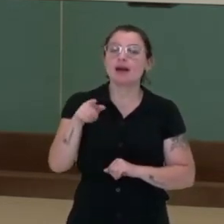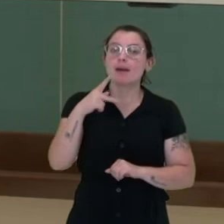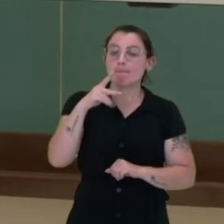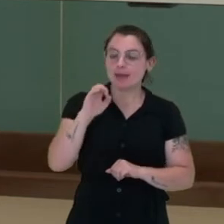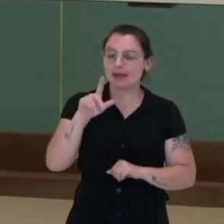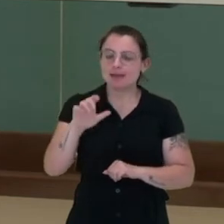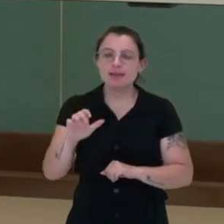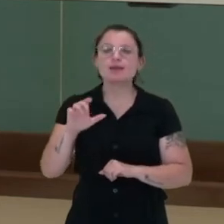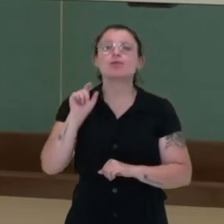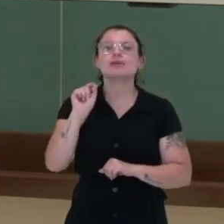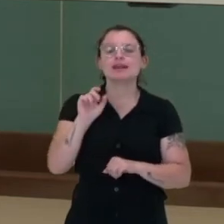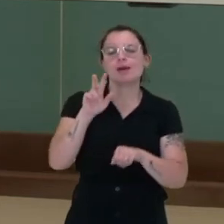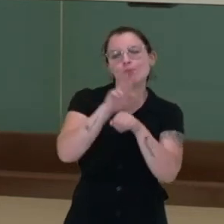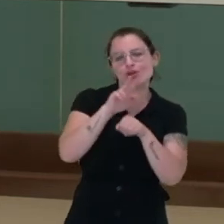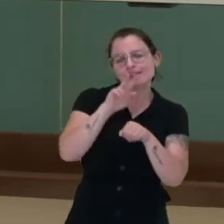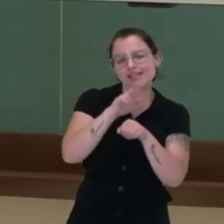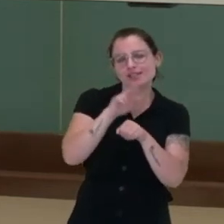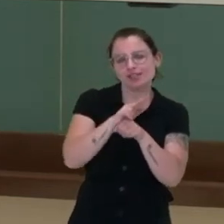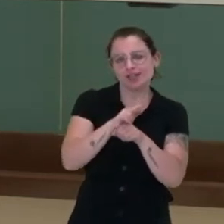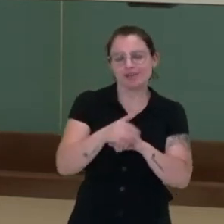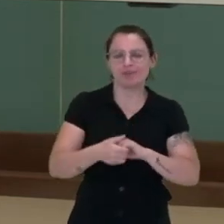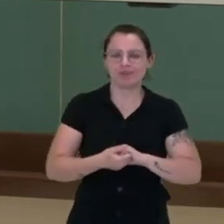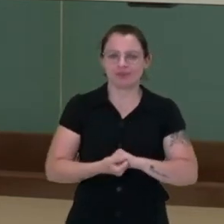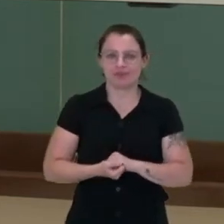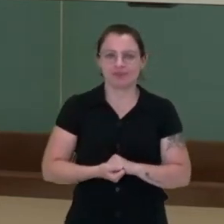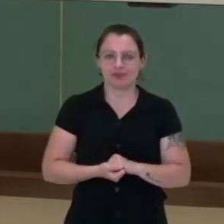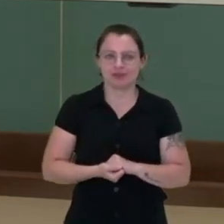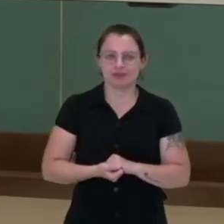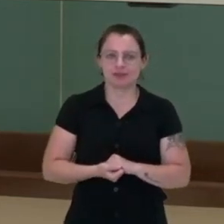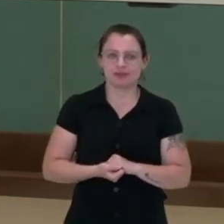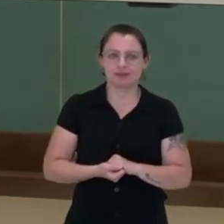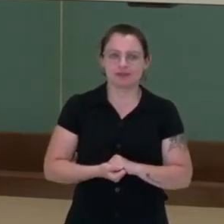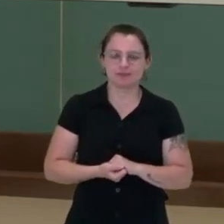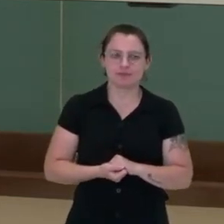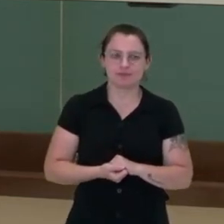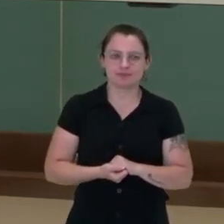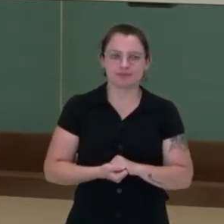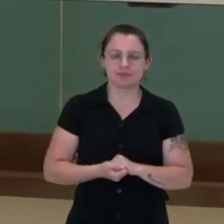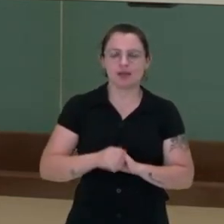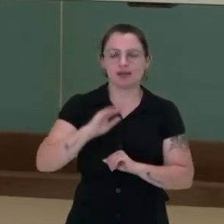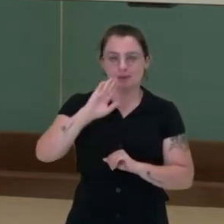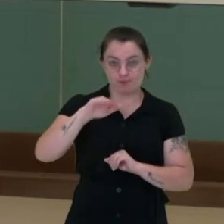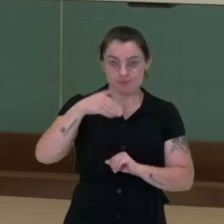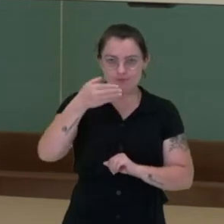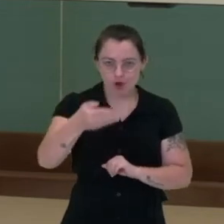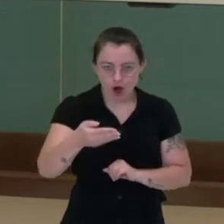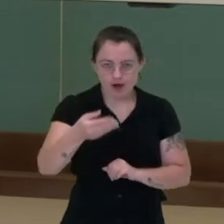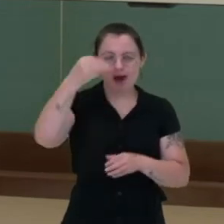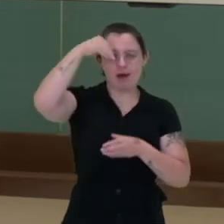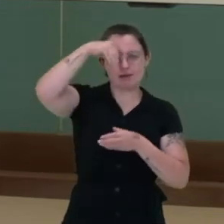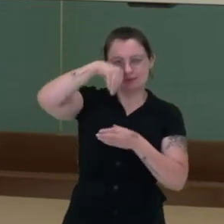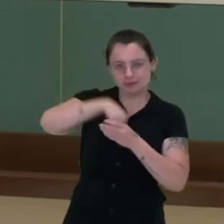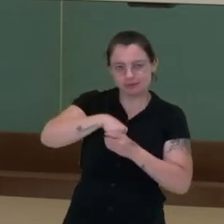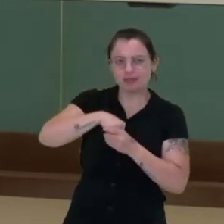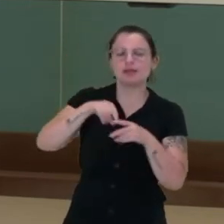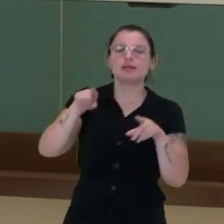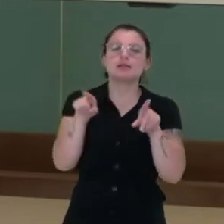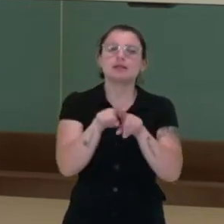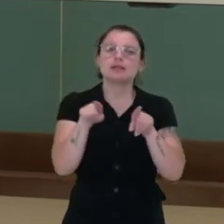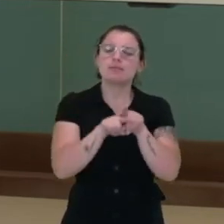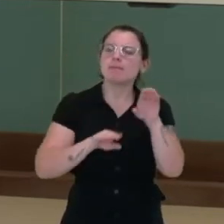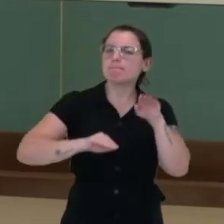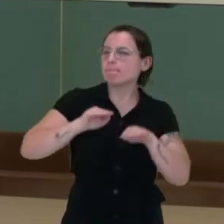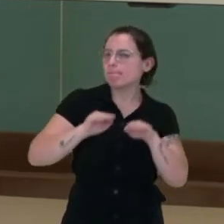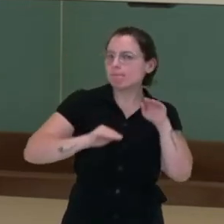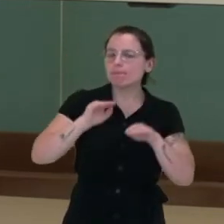proteger os órgãos internos, também externos, regular a temperatura do corpo